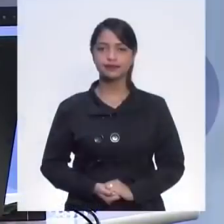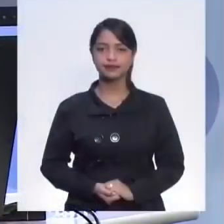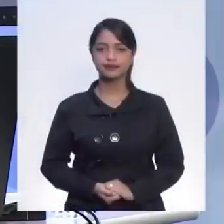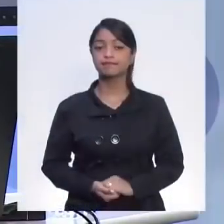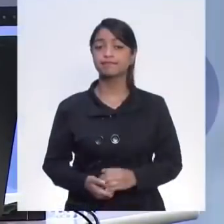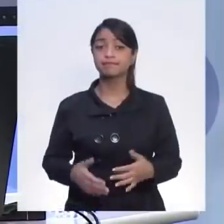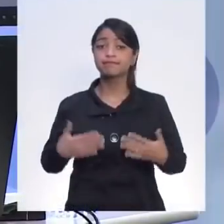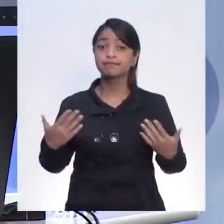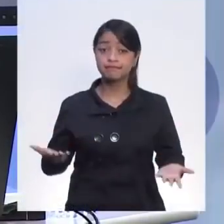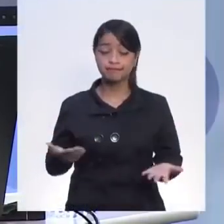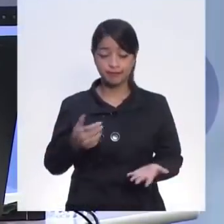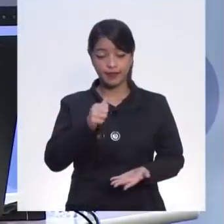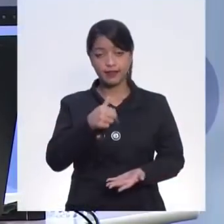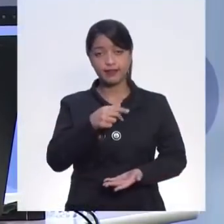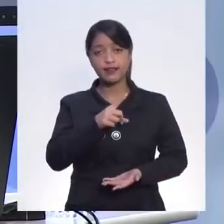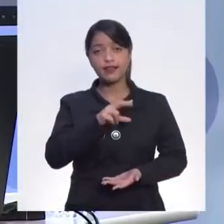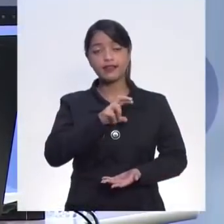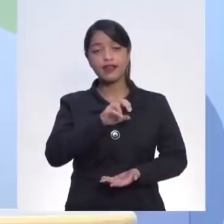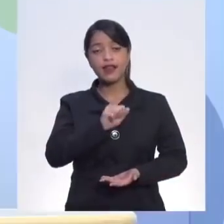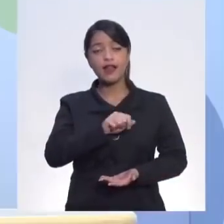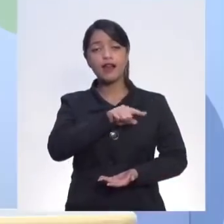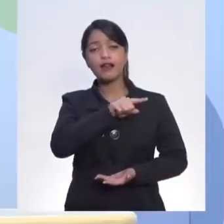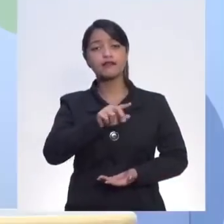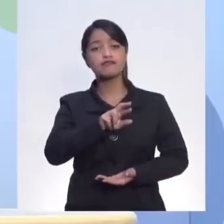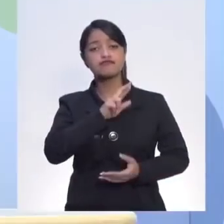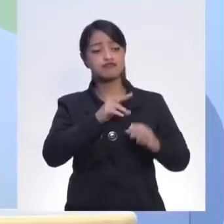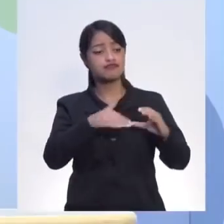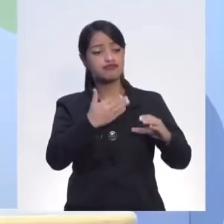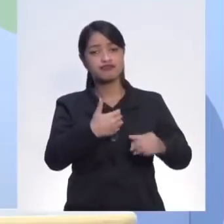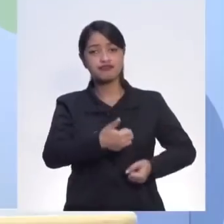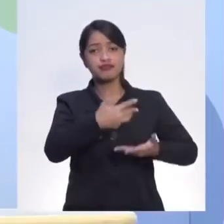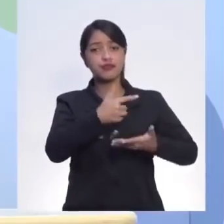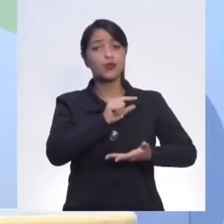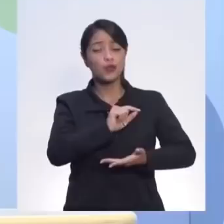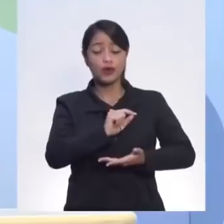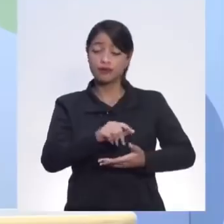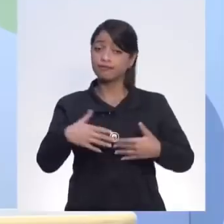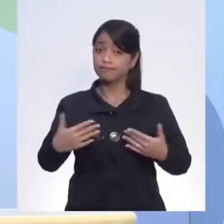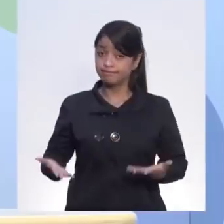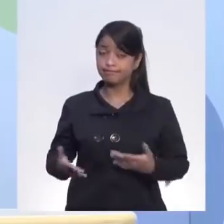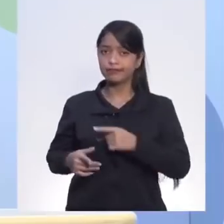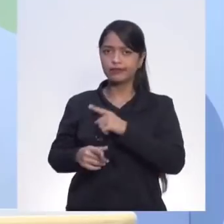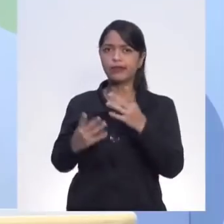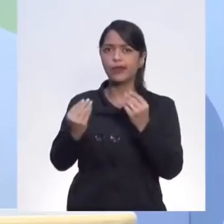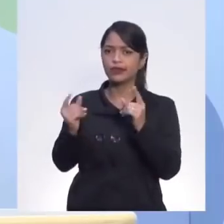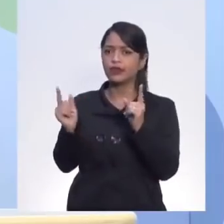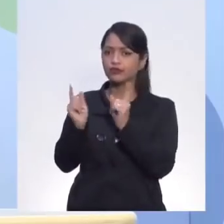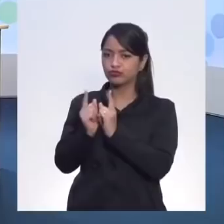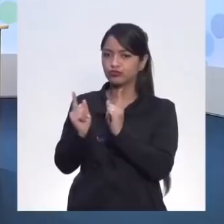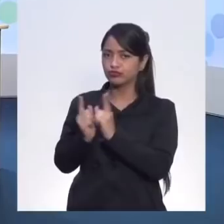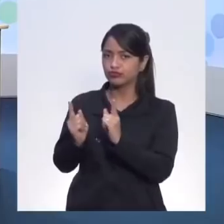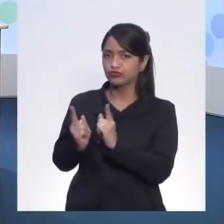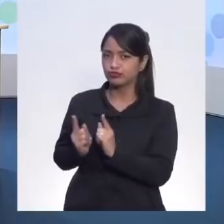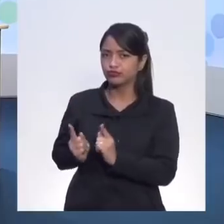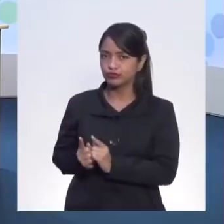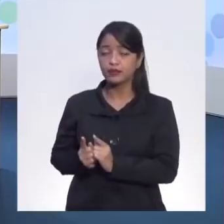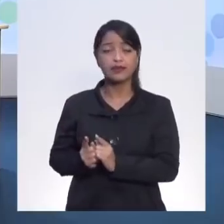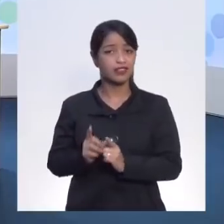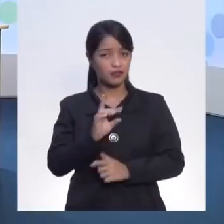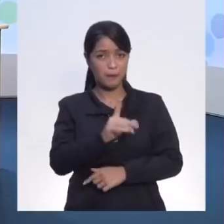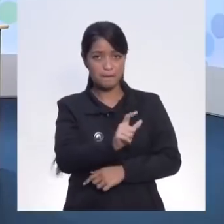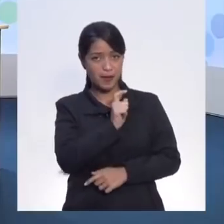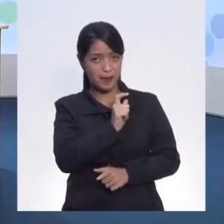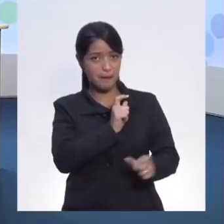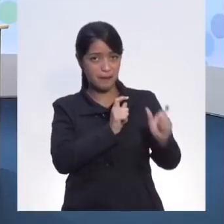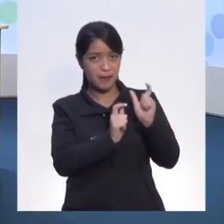E aí, Andréia, o que eles colocaram? Vamos lá. Eles resumiram muito. Foram literalmente palavras-chave, né?